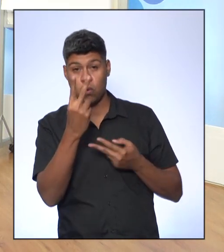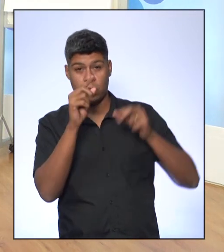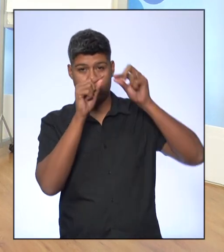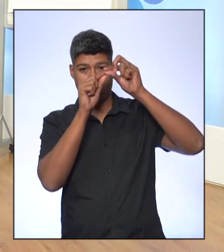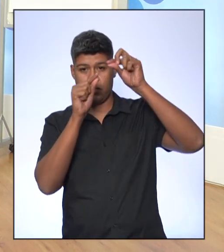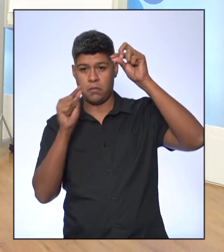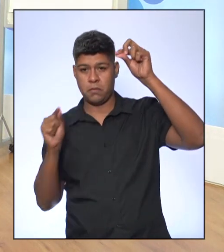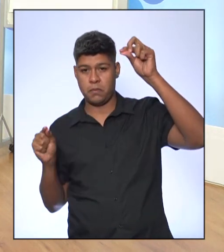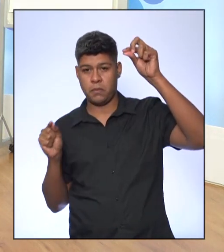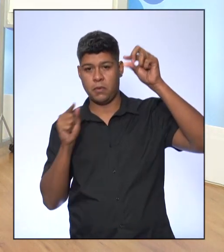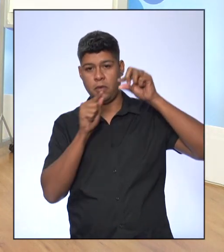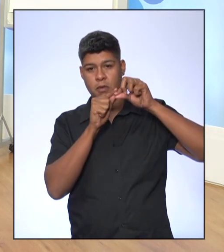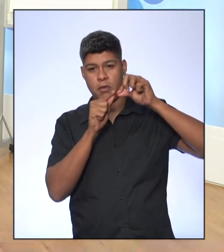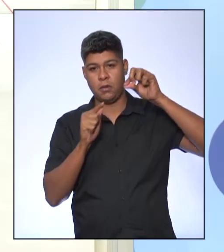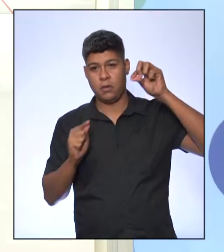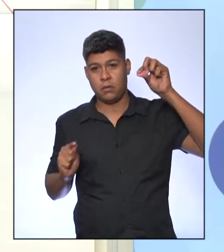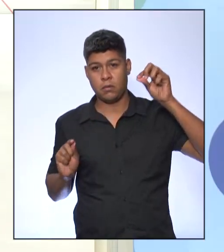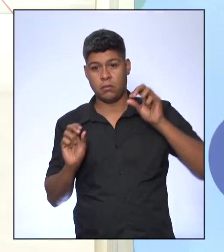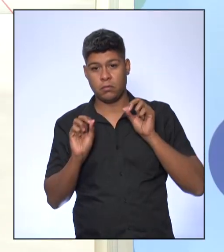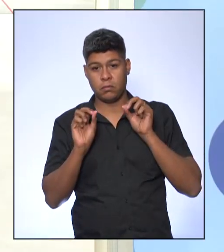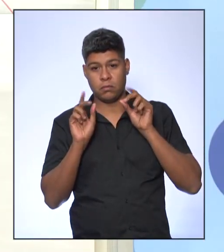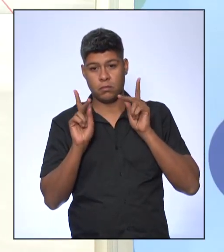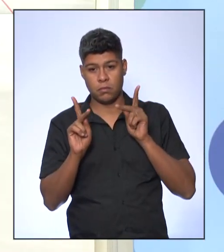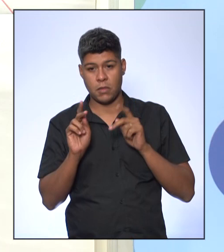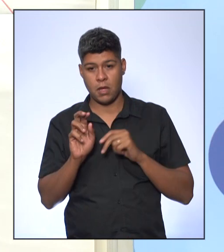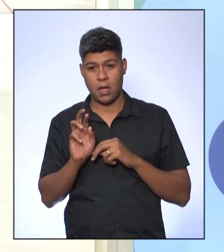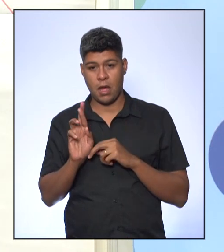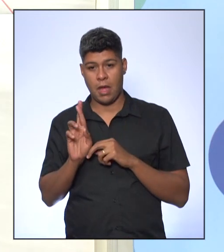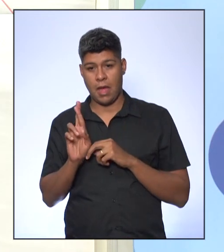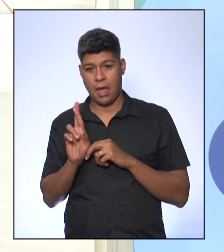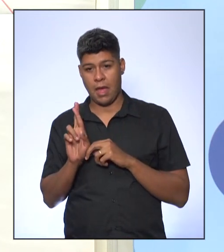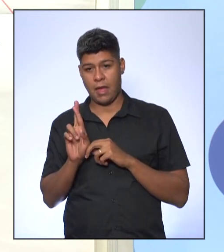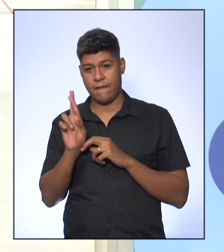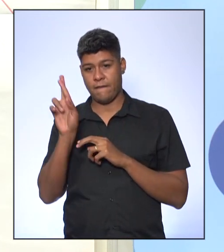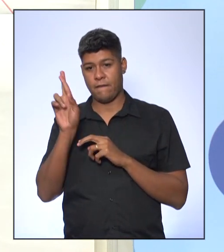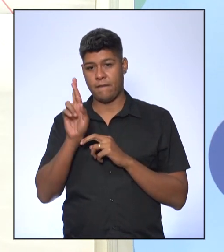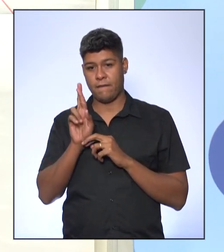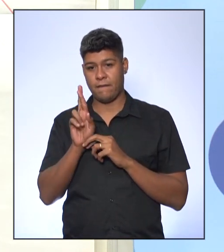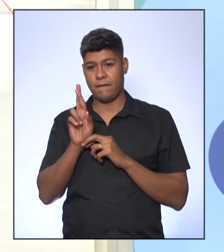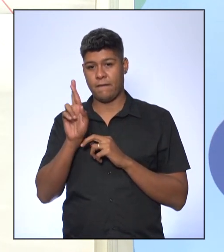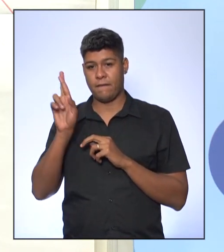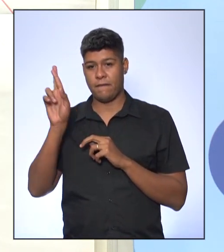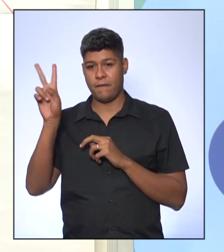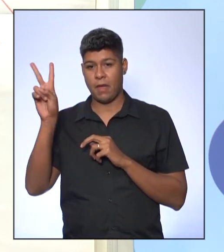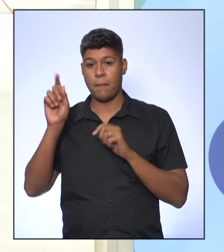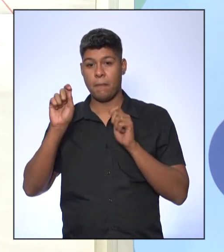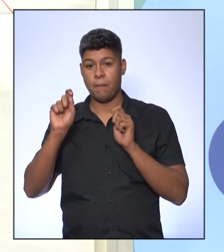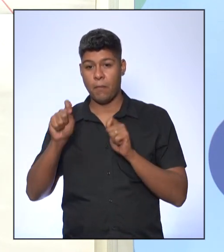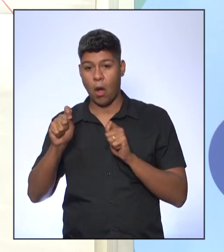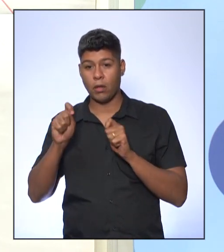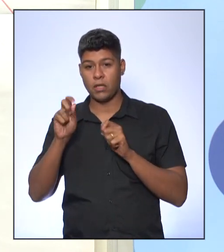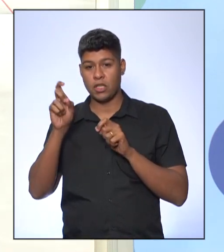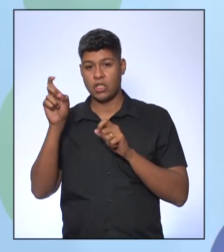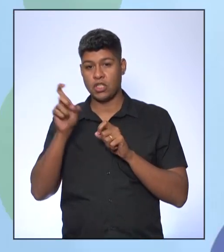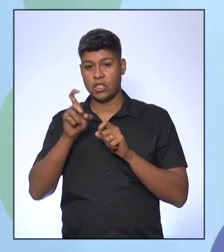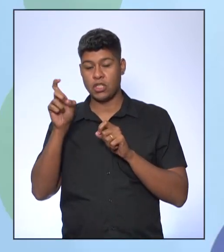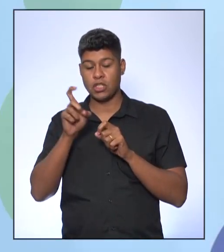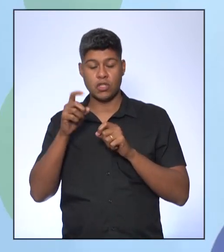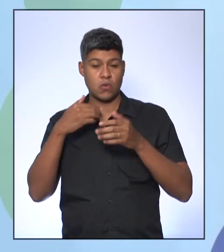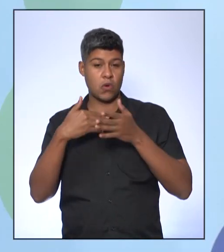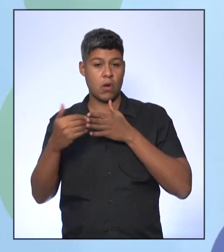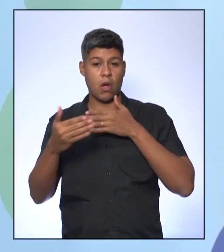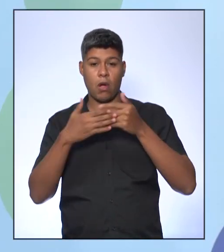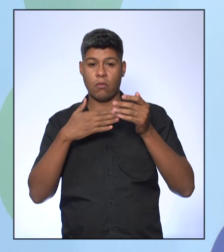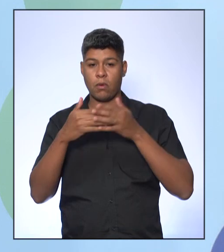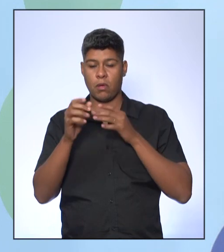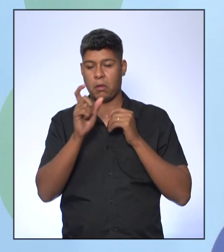Rafa? Perfeito. Então, duas paralelas. E R o paralela X S, T paralela V. está nessa posição. Eu posso movimentar o X para onde eu quiser,